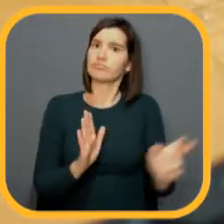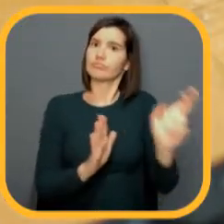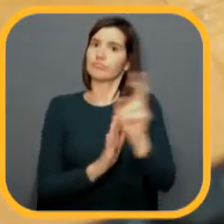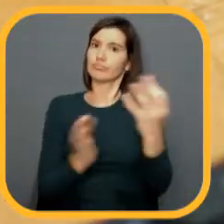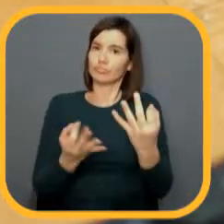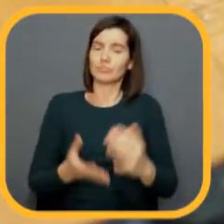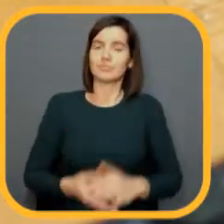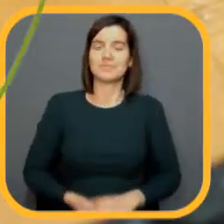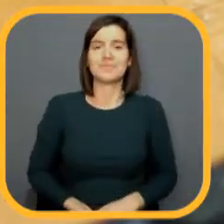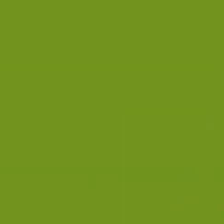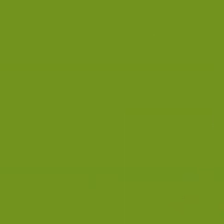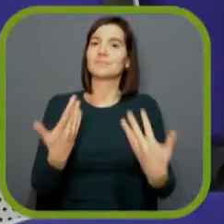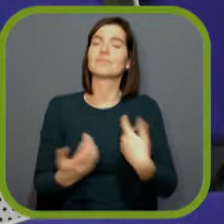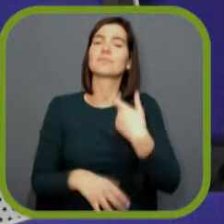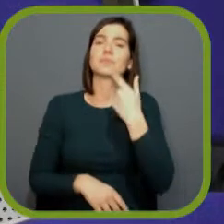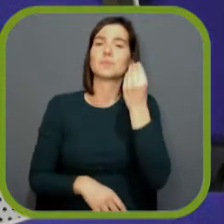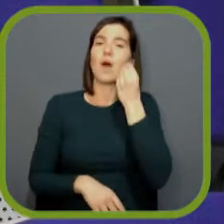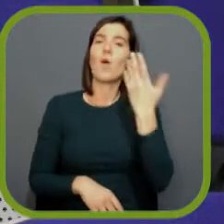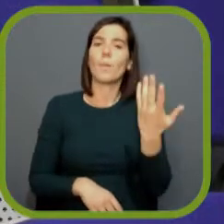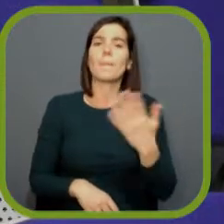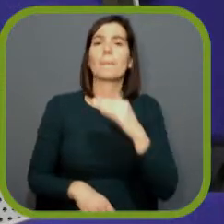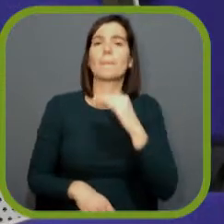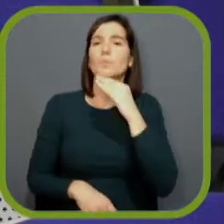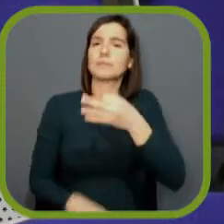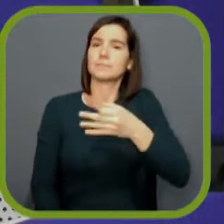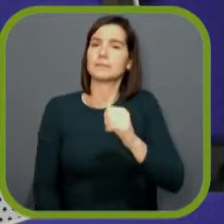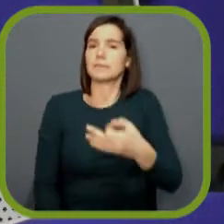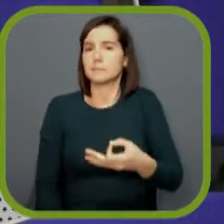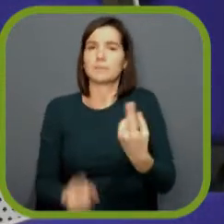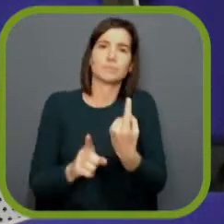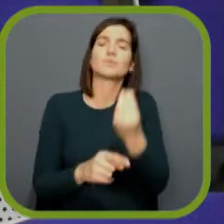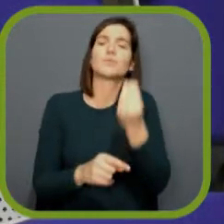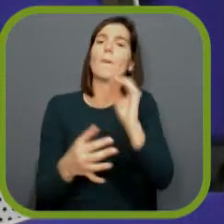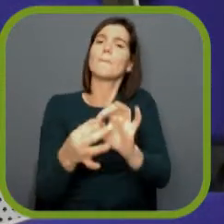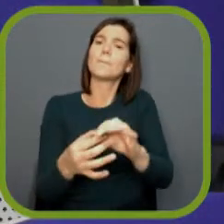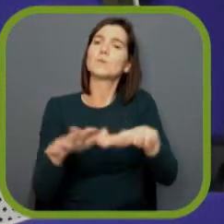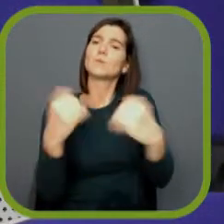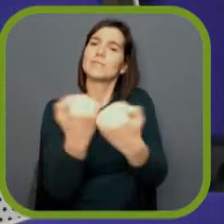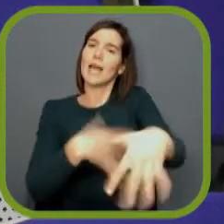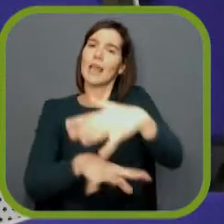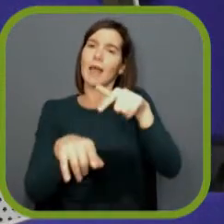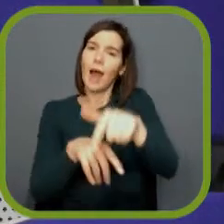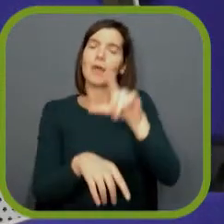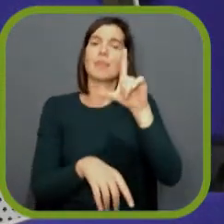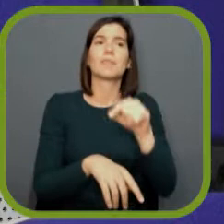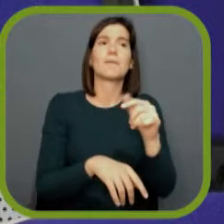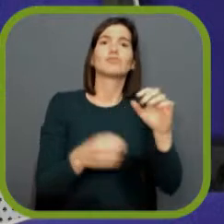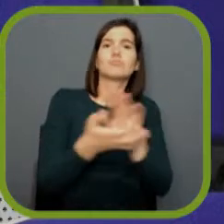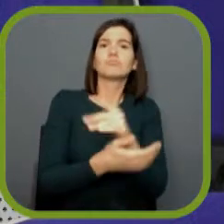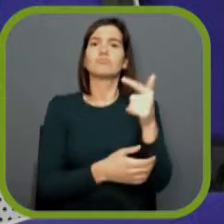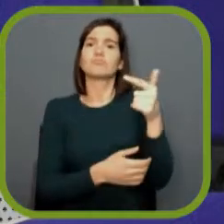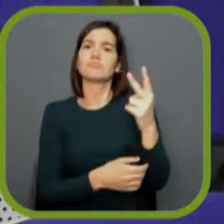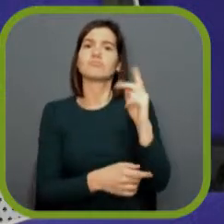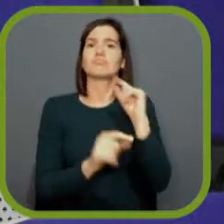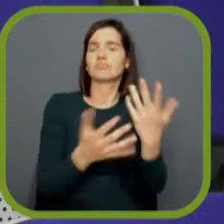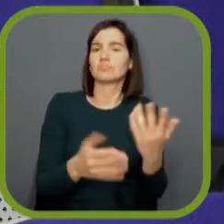85 comunicados. Vamos agora perceber a relação das forças de segurança com a sociedade civil e os meios de comunicação